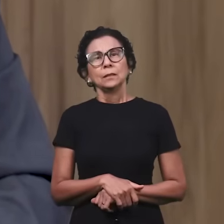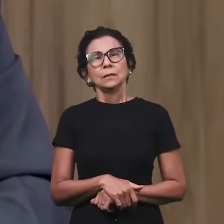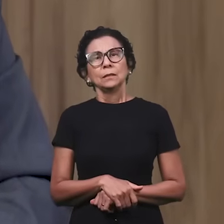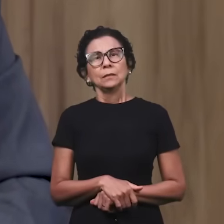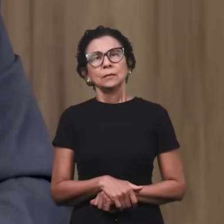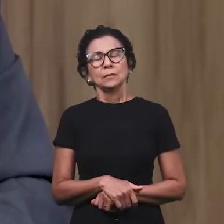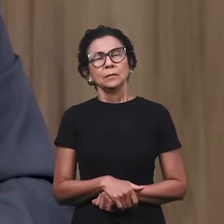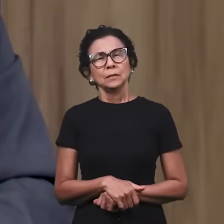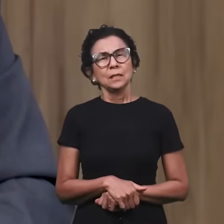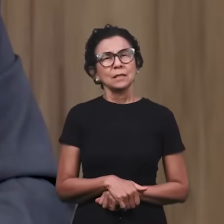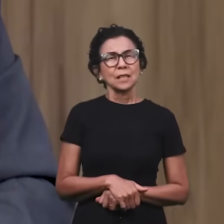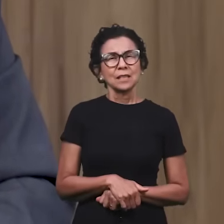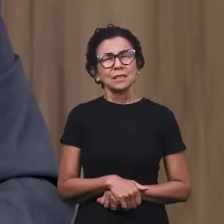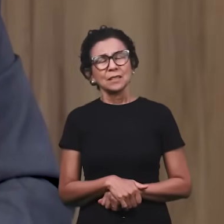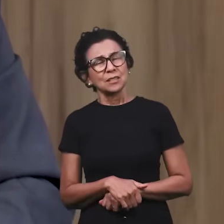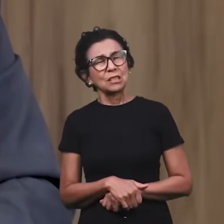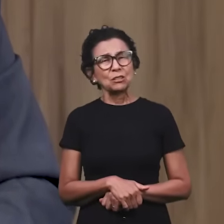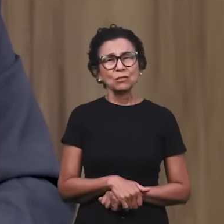na igreja.